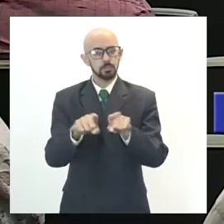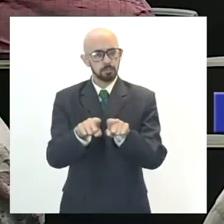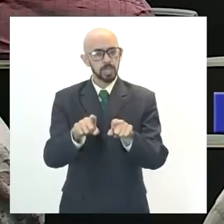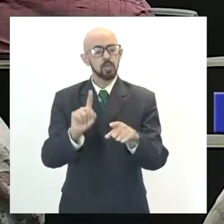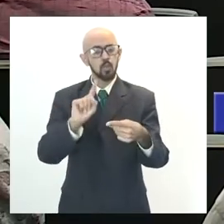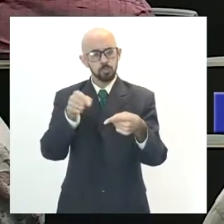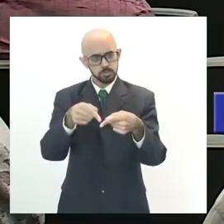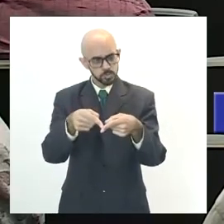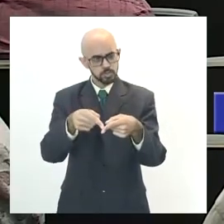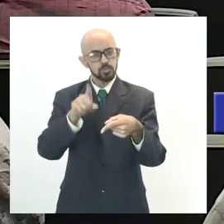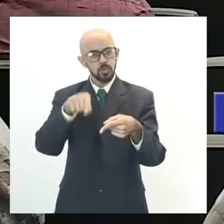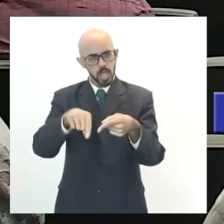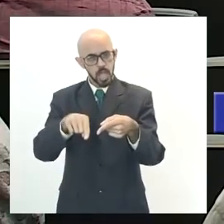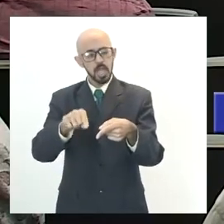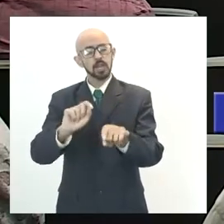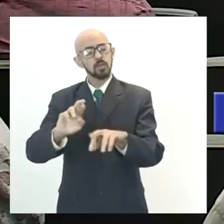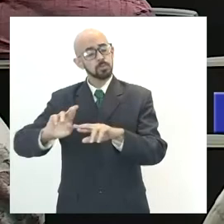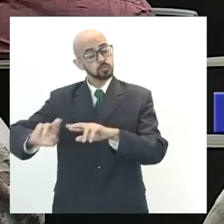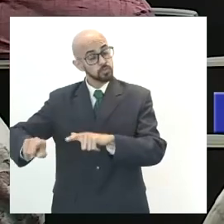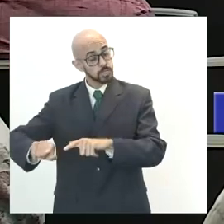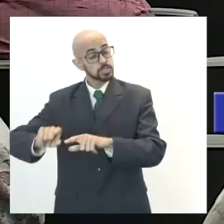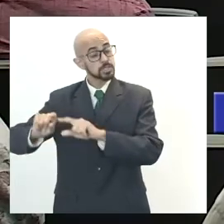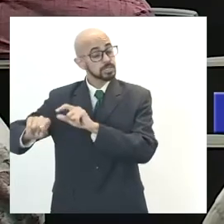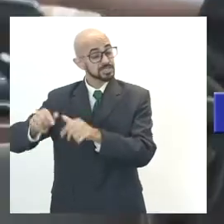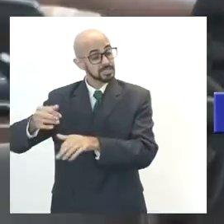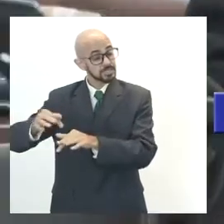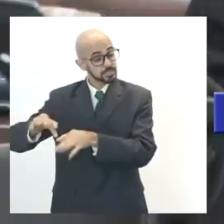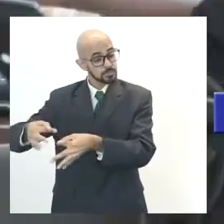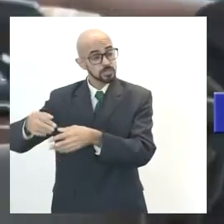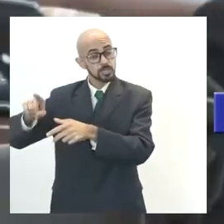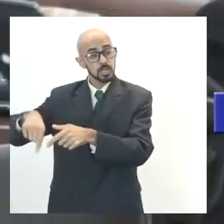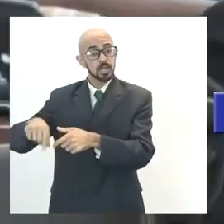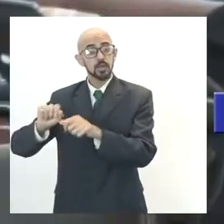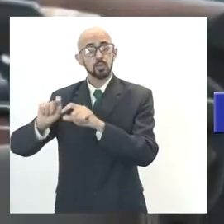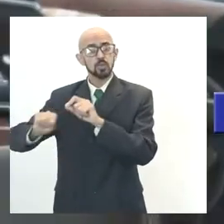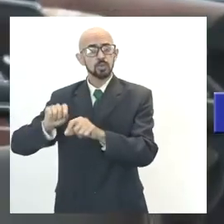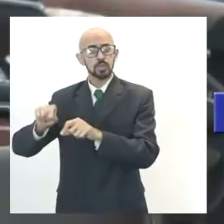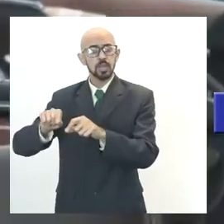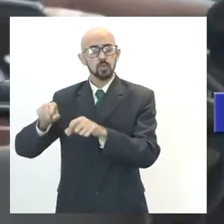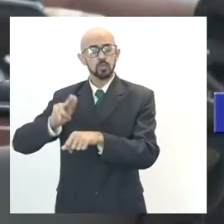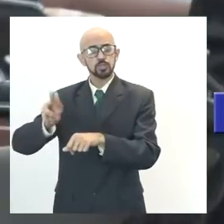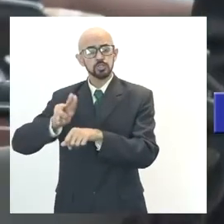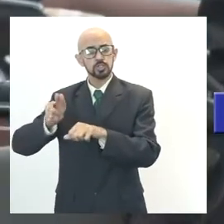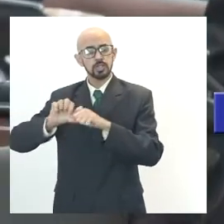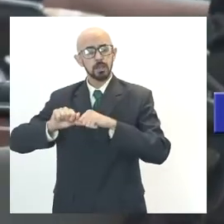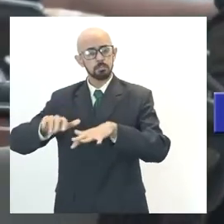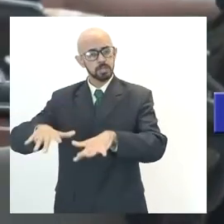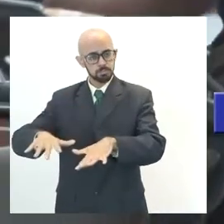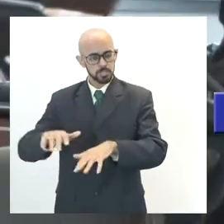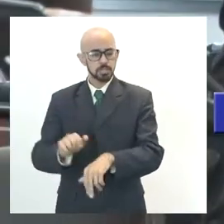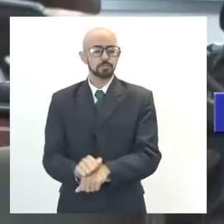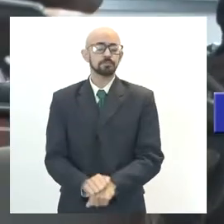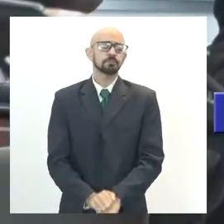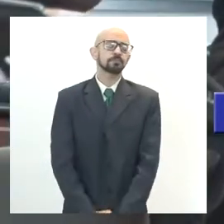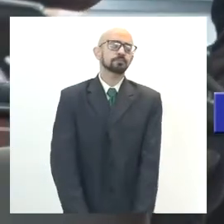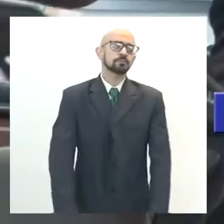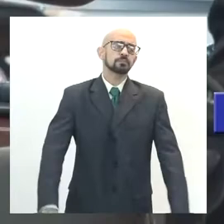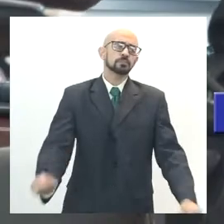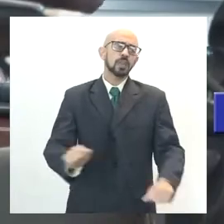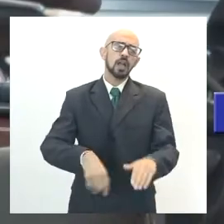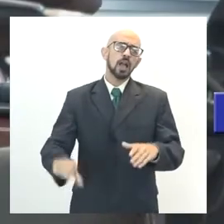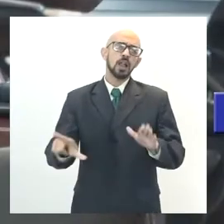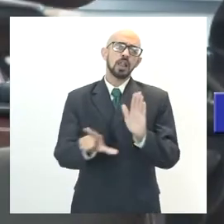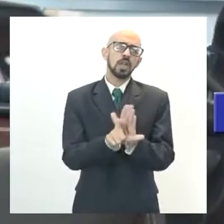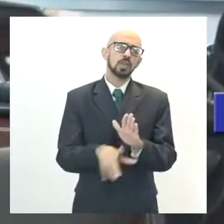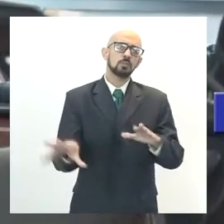objetivo com uma diferença que era se utilizando do período de pandemia a lei complementar